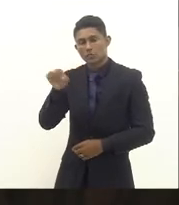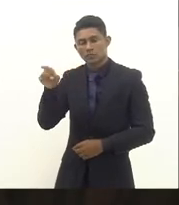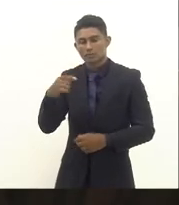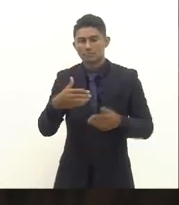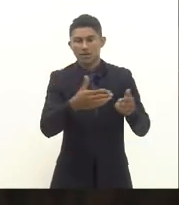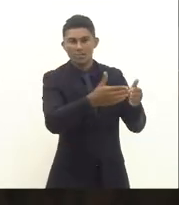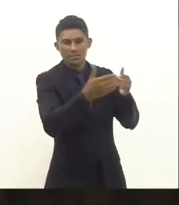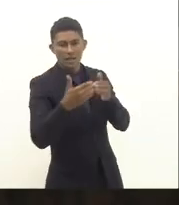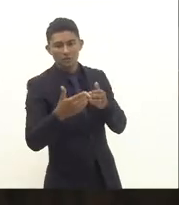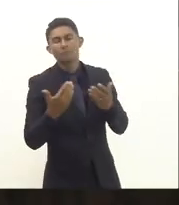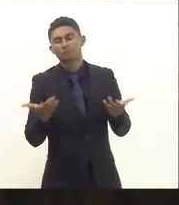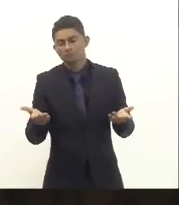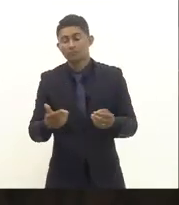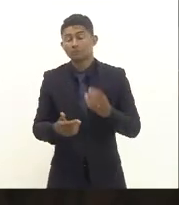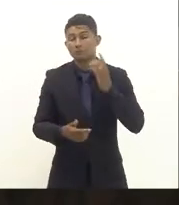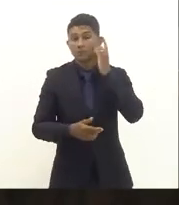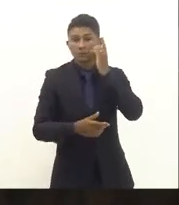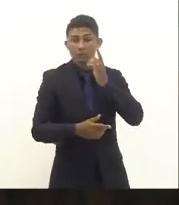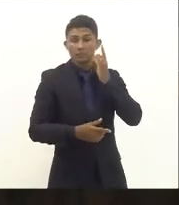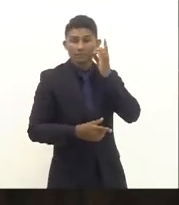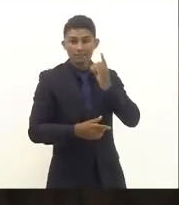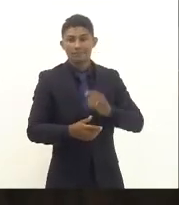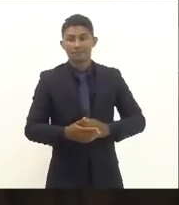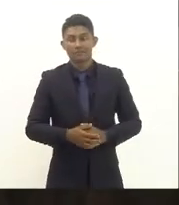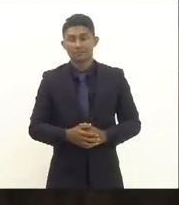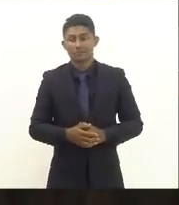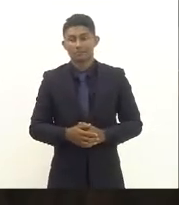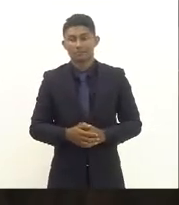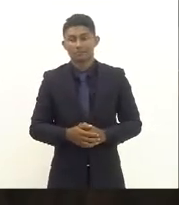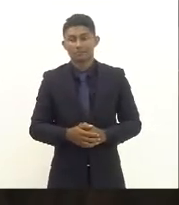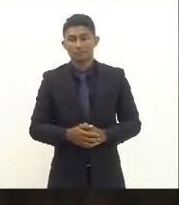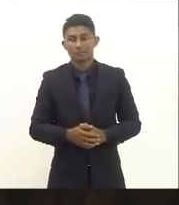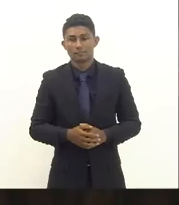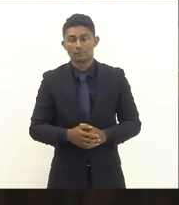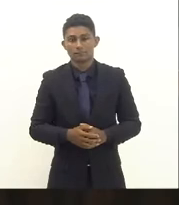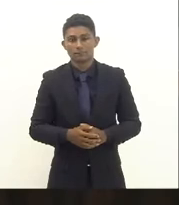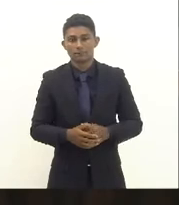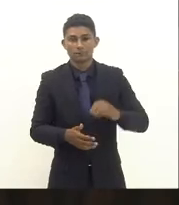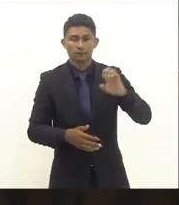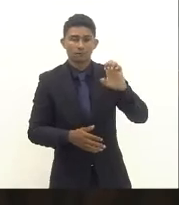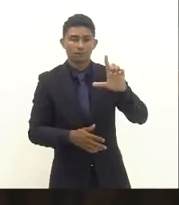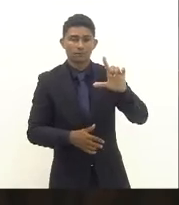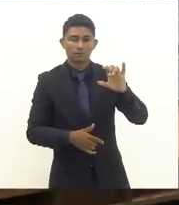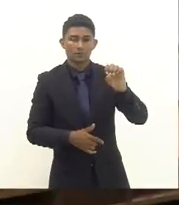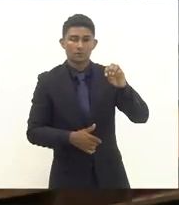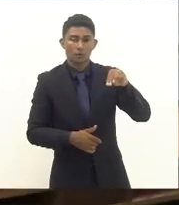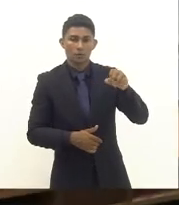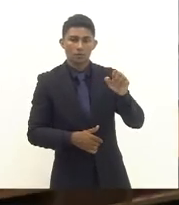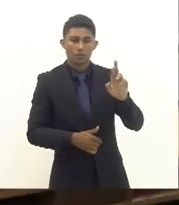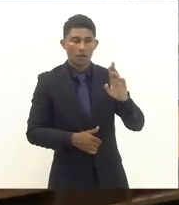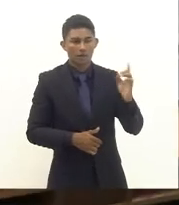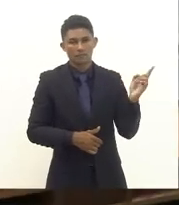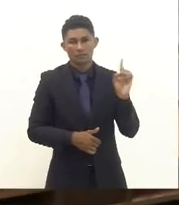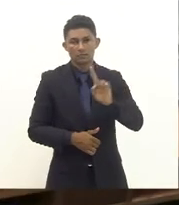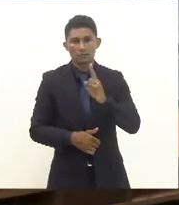licenciado deputado oi oi oi elielma coelho